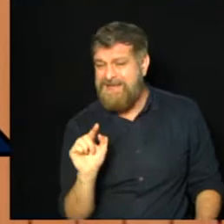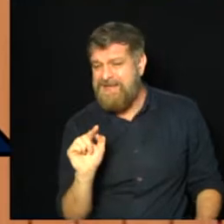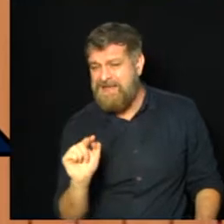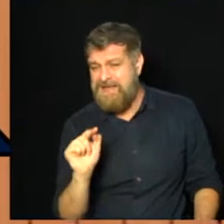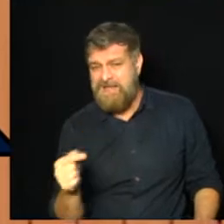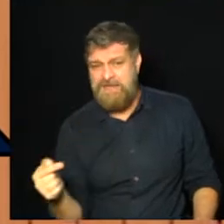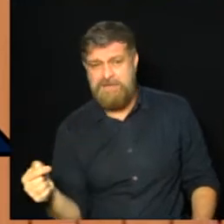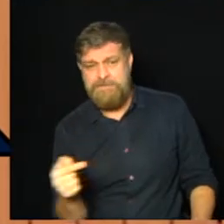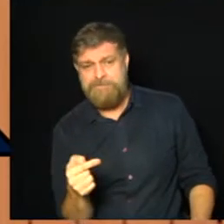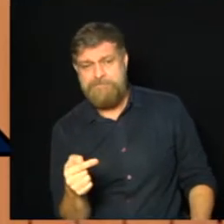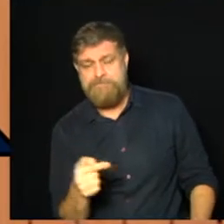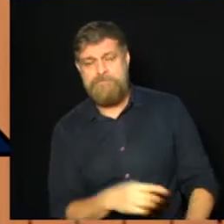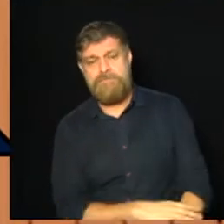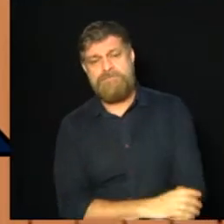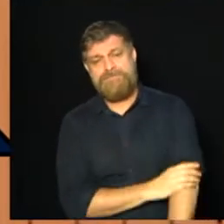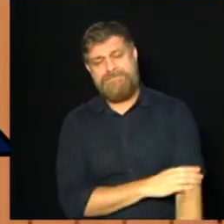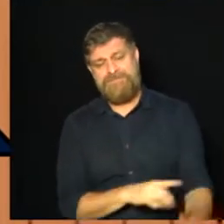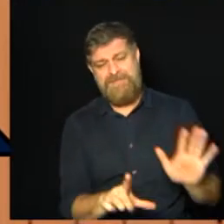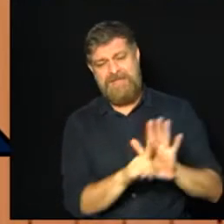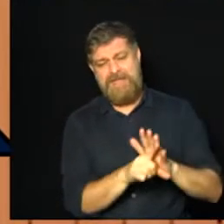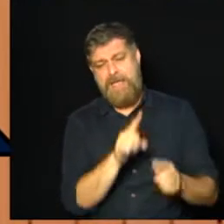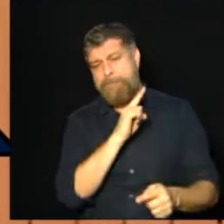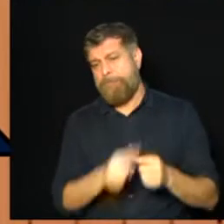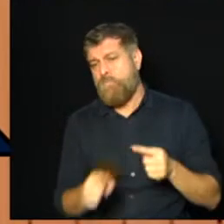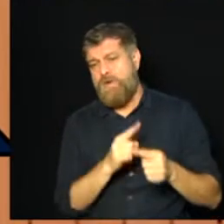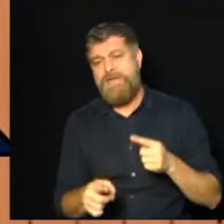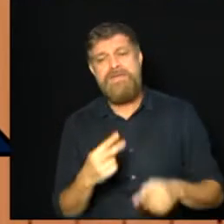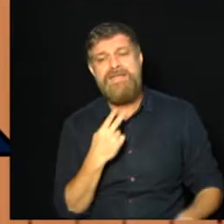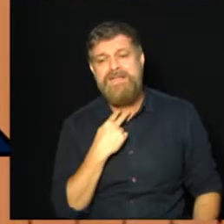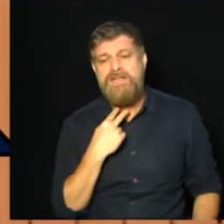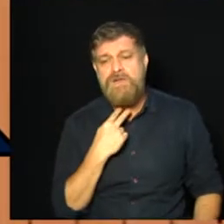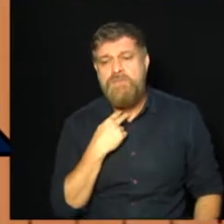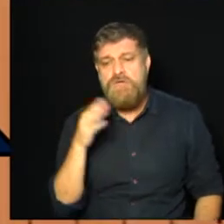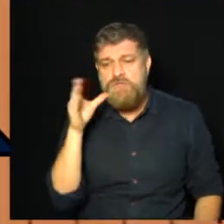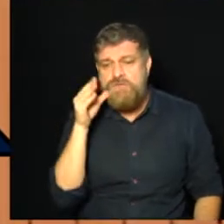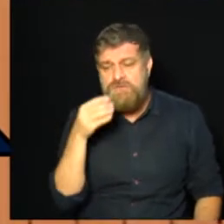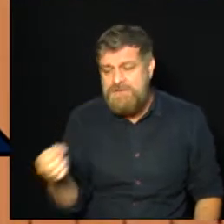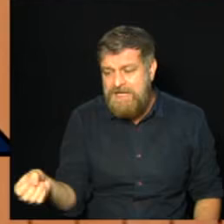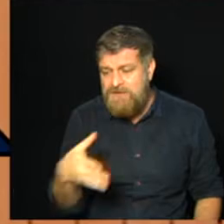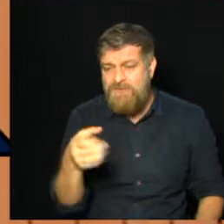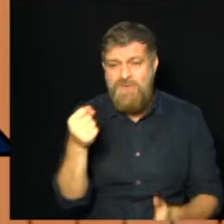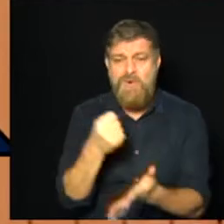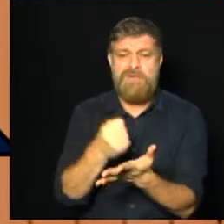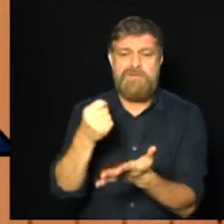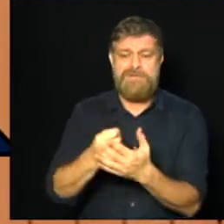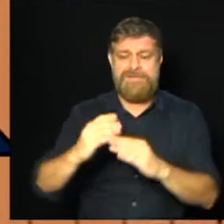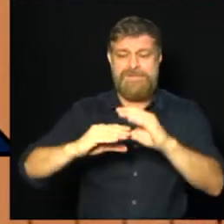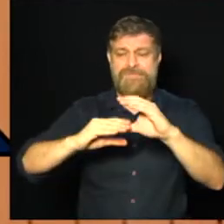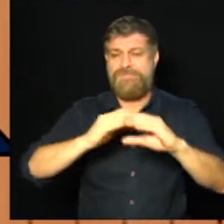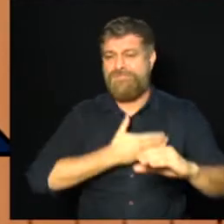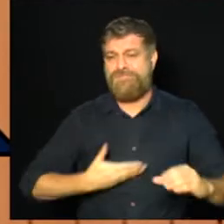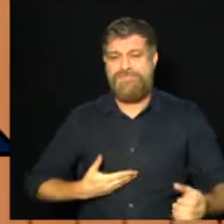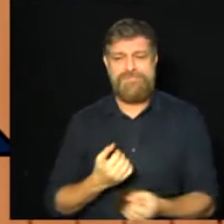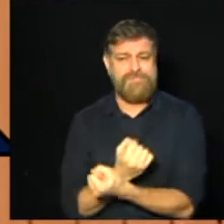digamos assim, impede a contratação de abertura de concursos